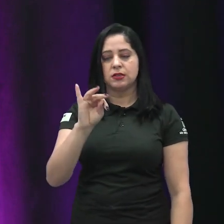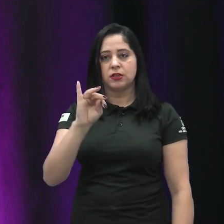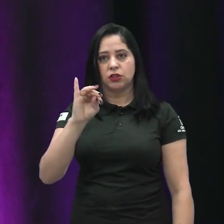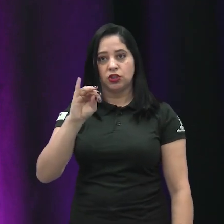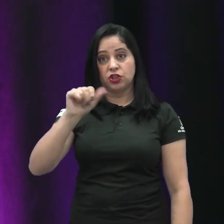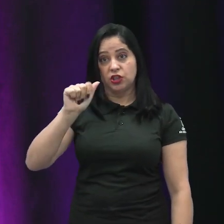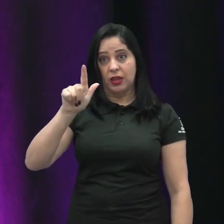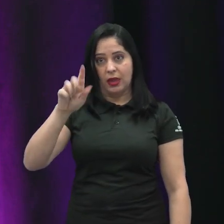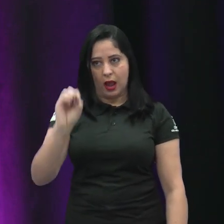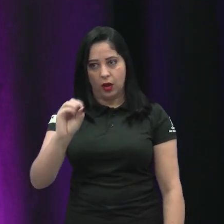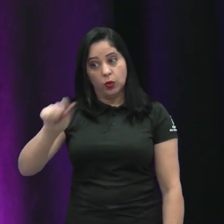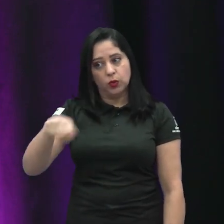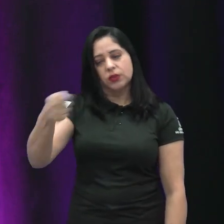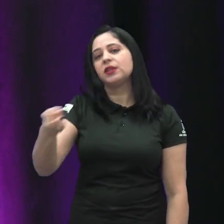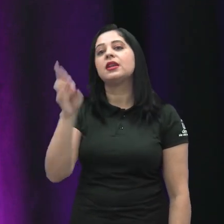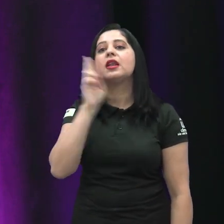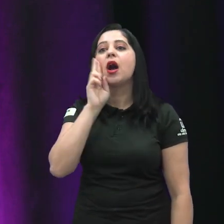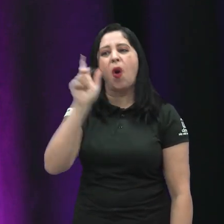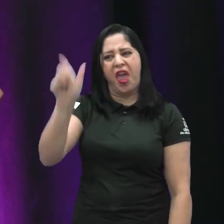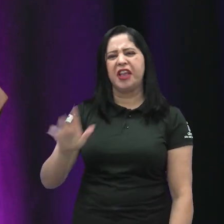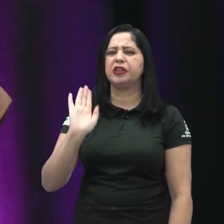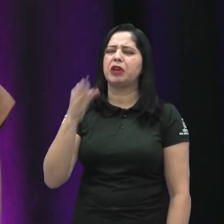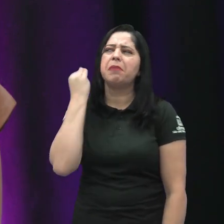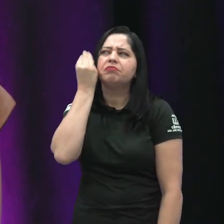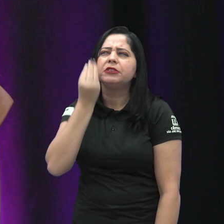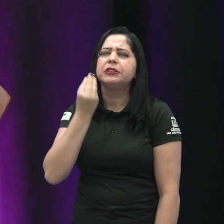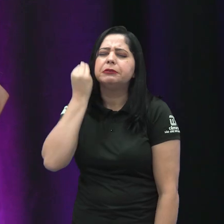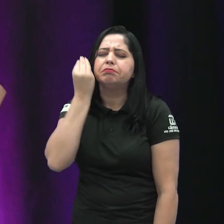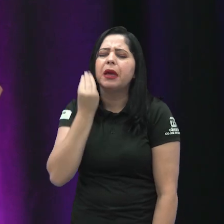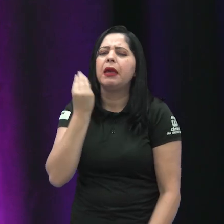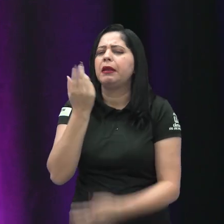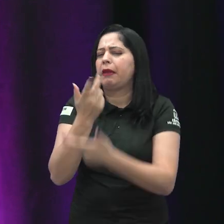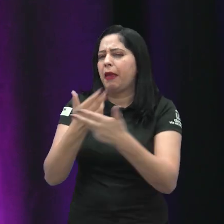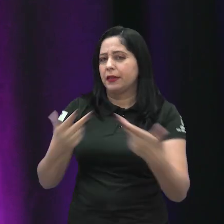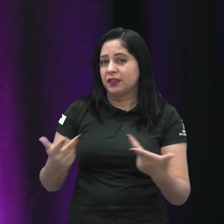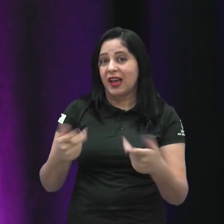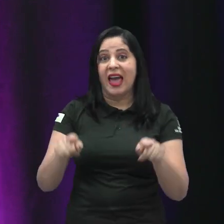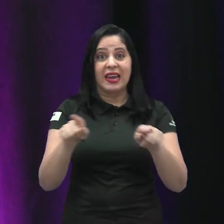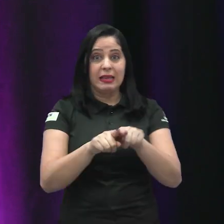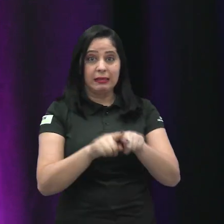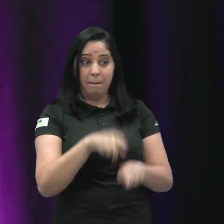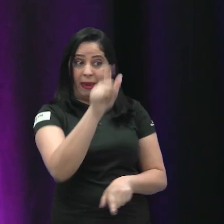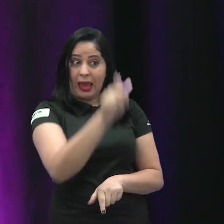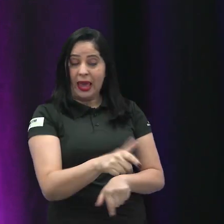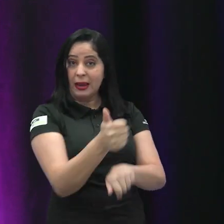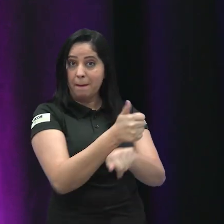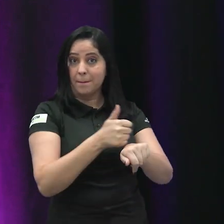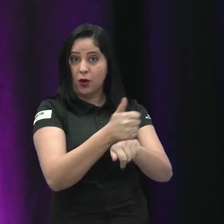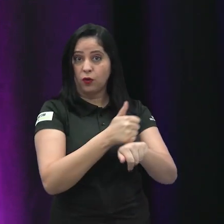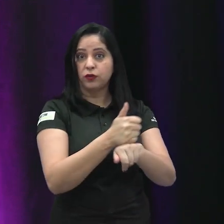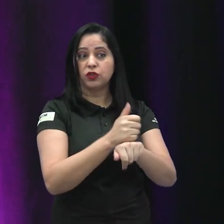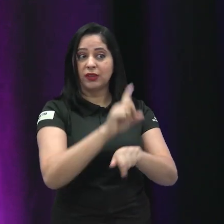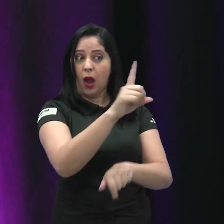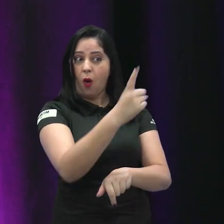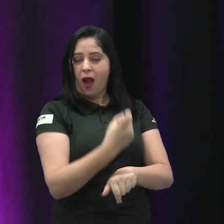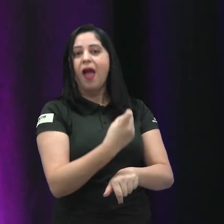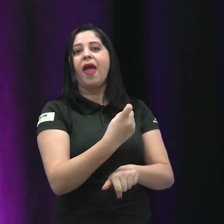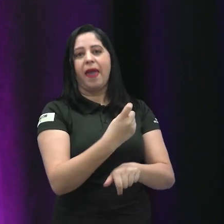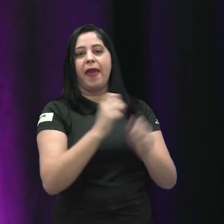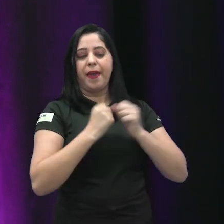trajetória esportiva na cidade, dentro e fora dos campos. Ainda sobre esporte, o nosso especialista de hoje é